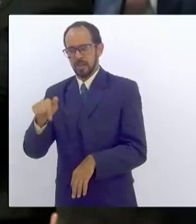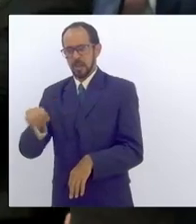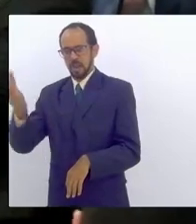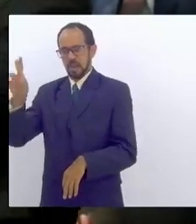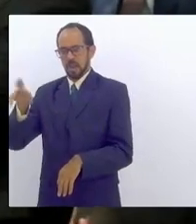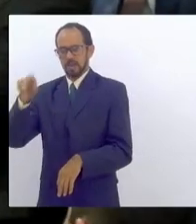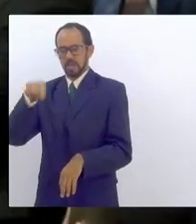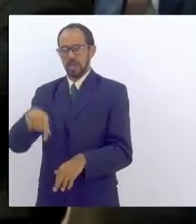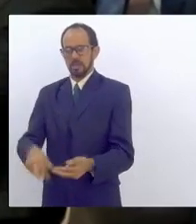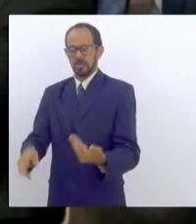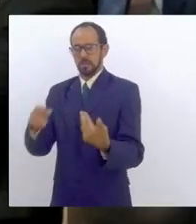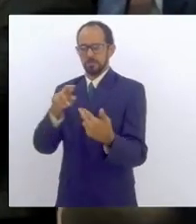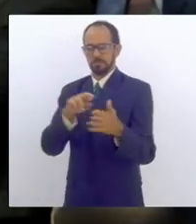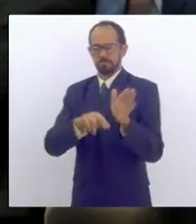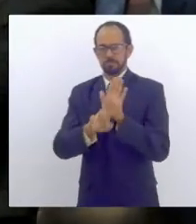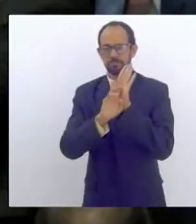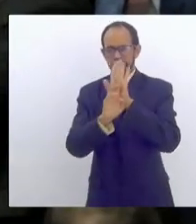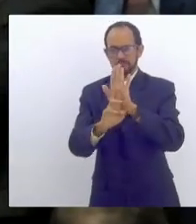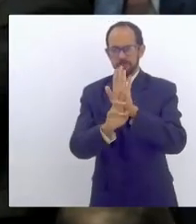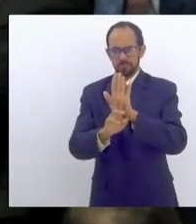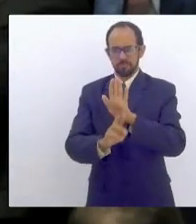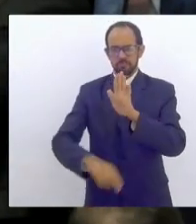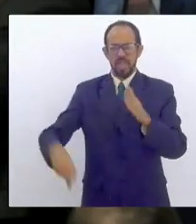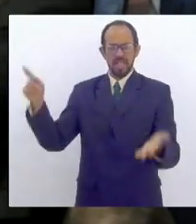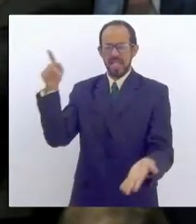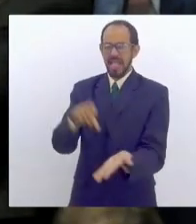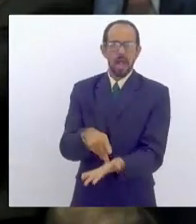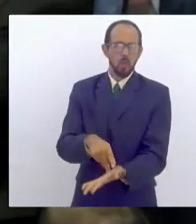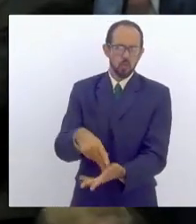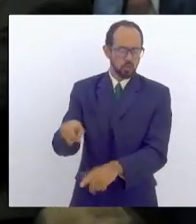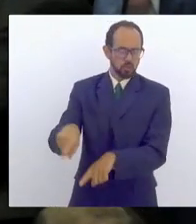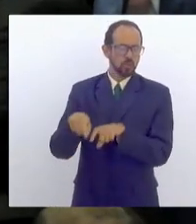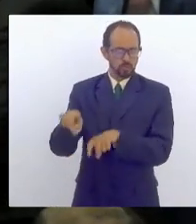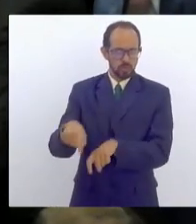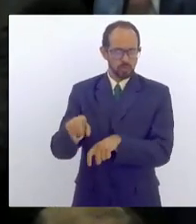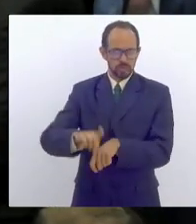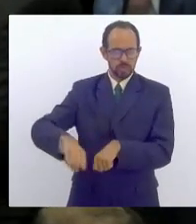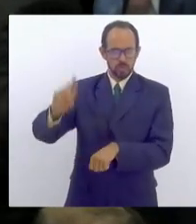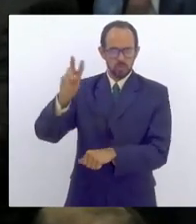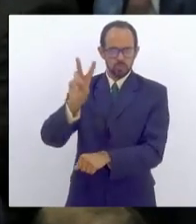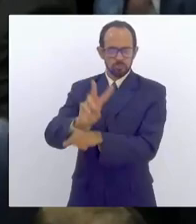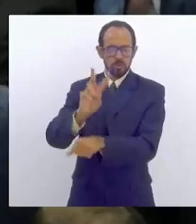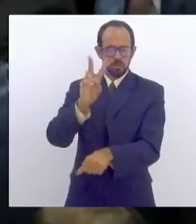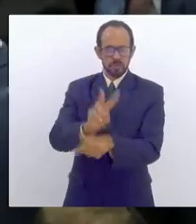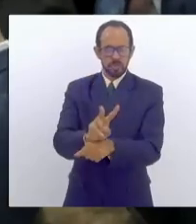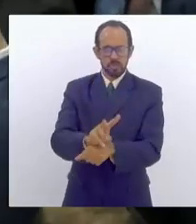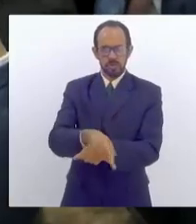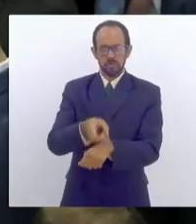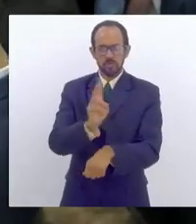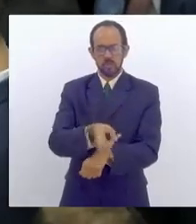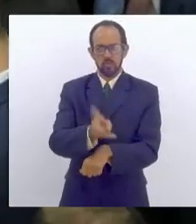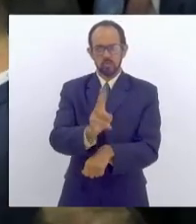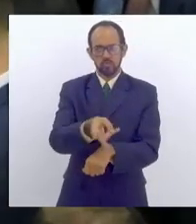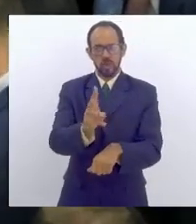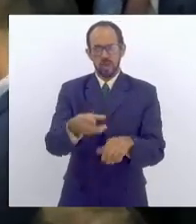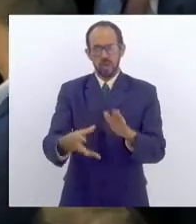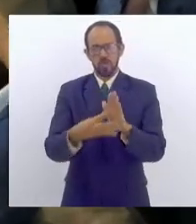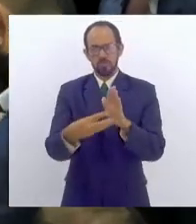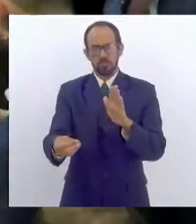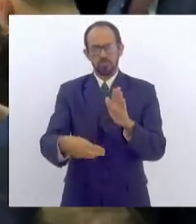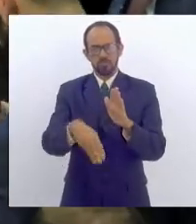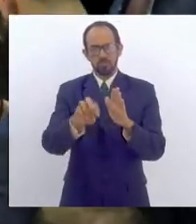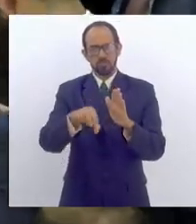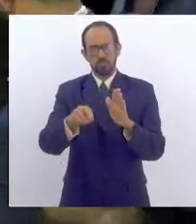interior, e que Deus te proteja para você seguir o exemplo como presidente de um parlamento do seu pai, Marcos Bacelar, que está